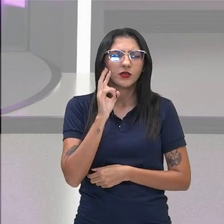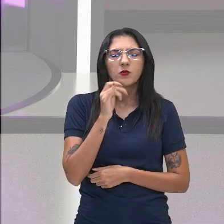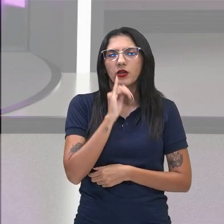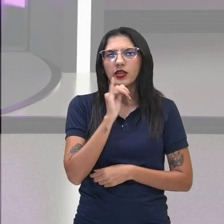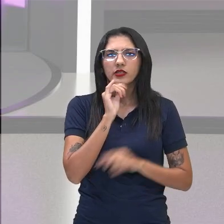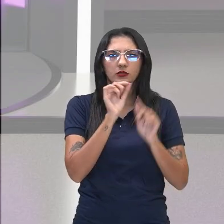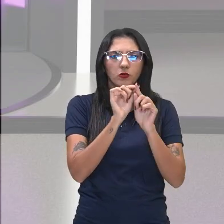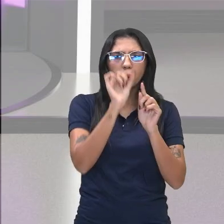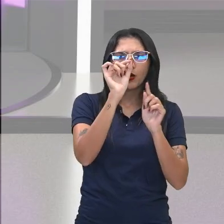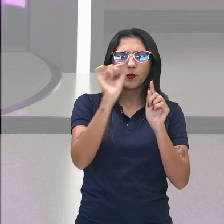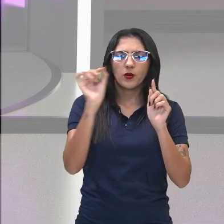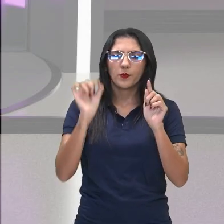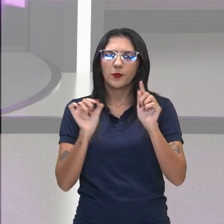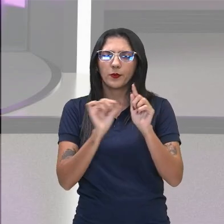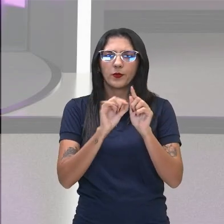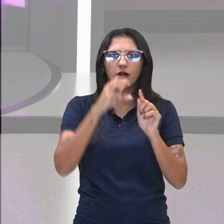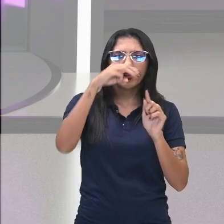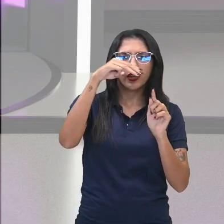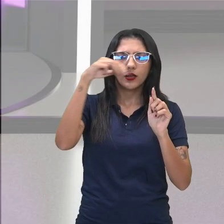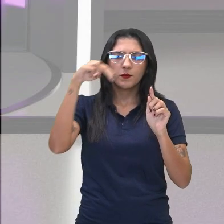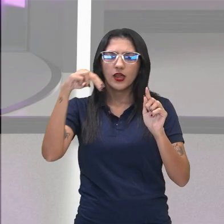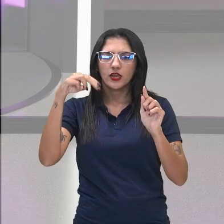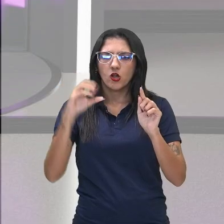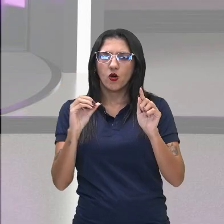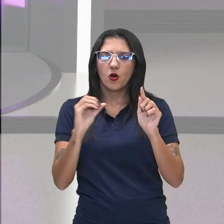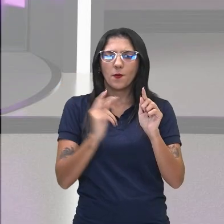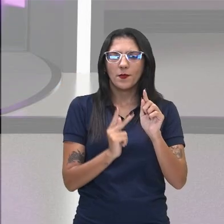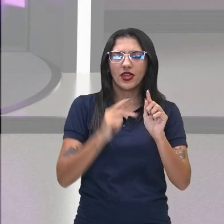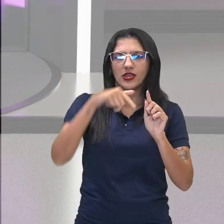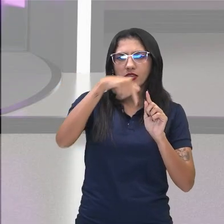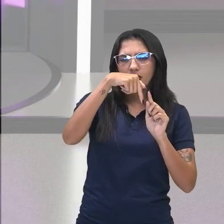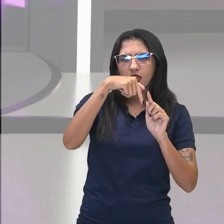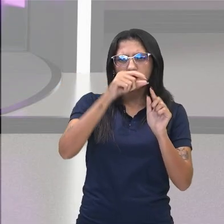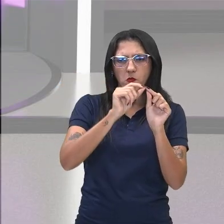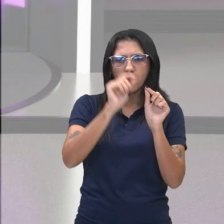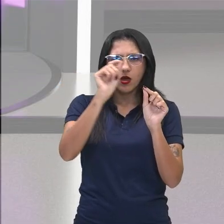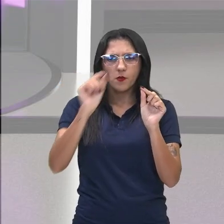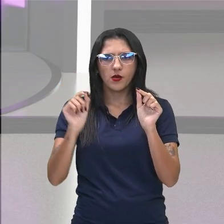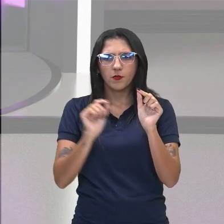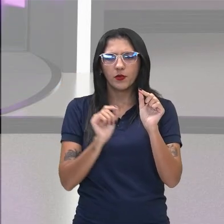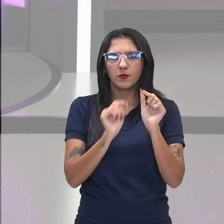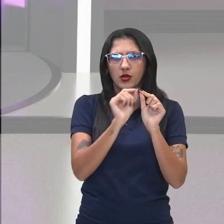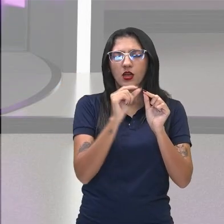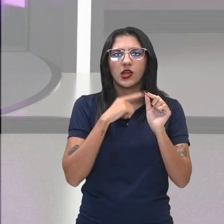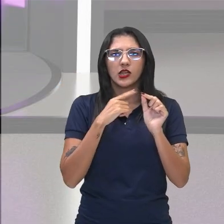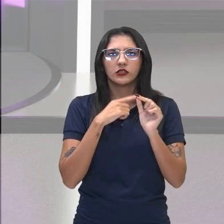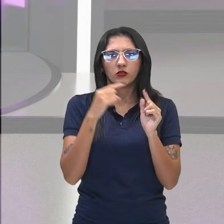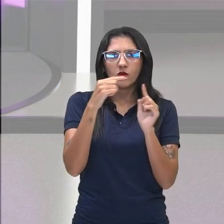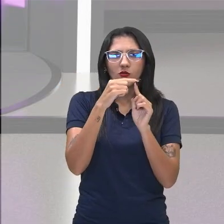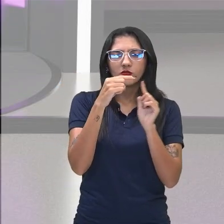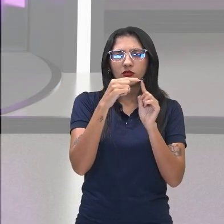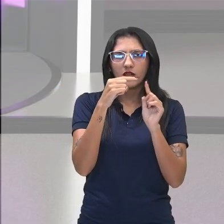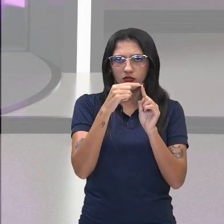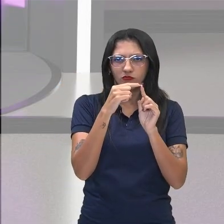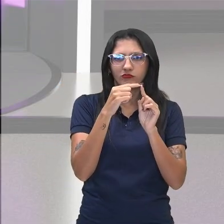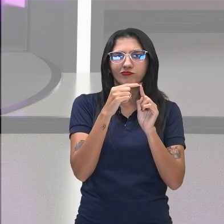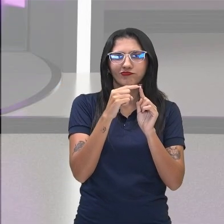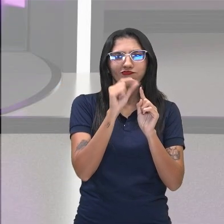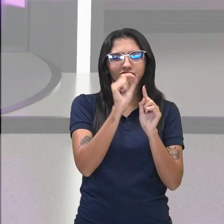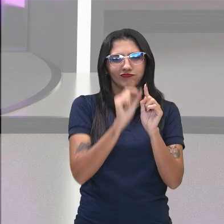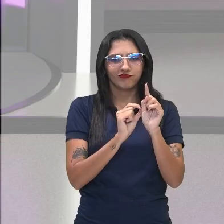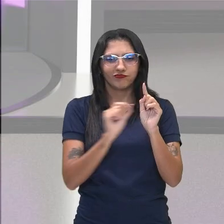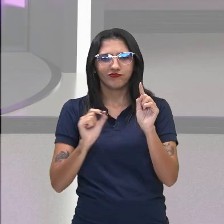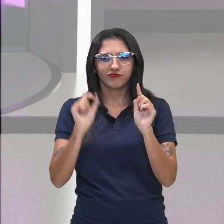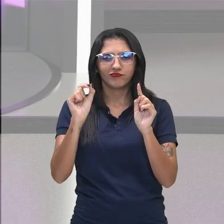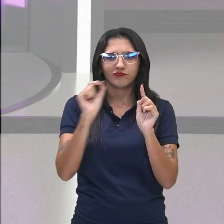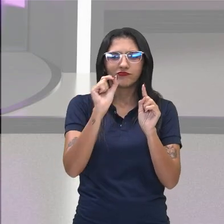MNOPQ, nós temos ali esse polígono. Por quê? Porque todas as linhas se encontram, certo?